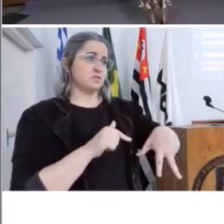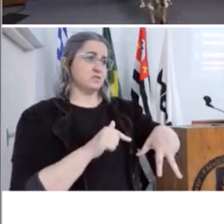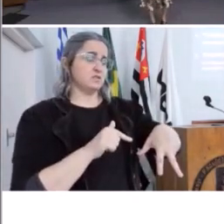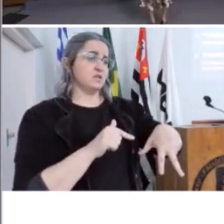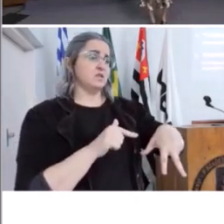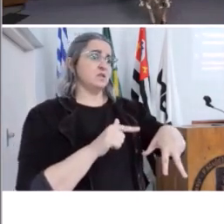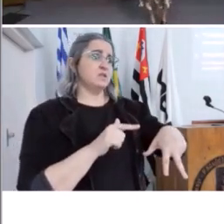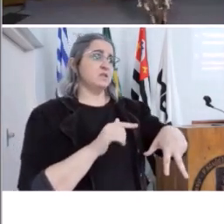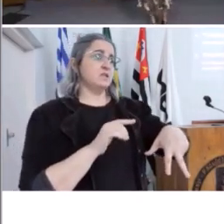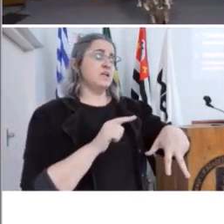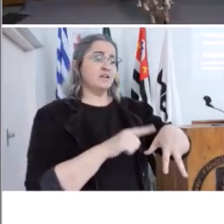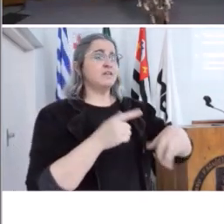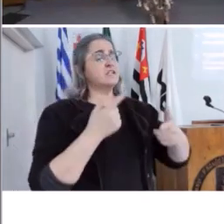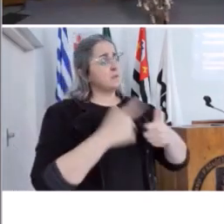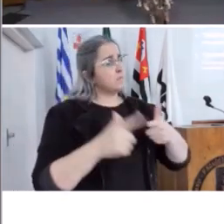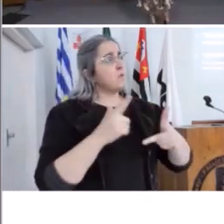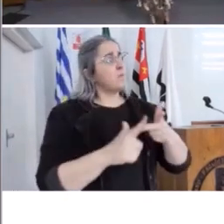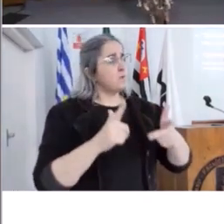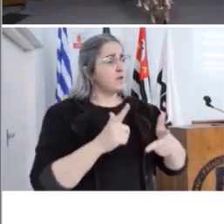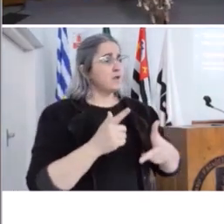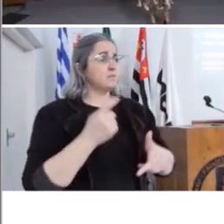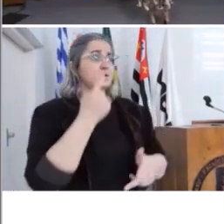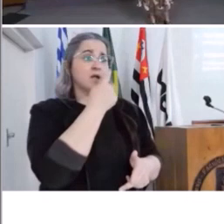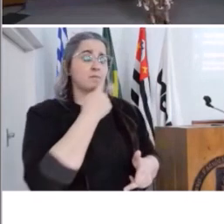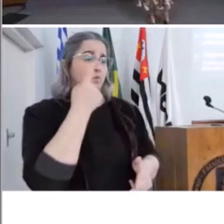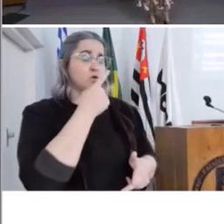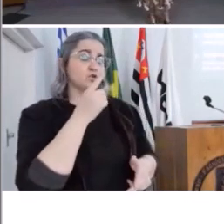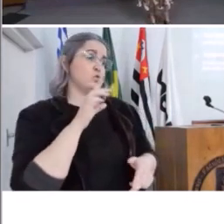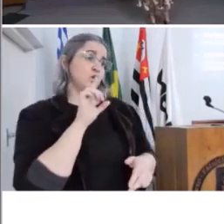está, ele vai